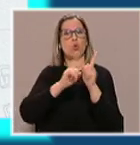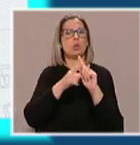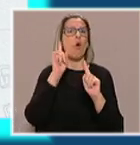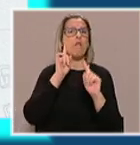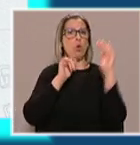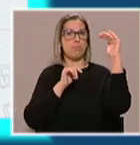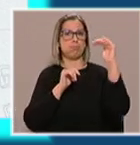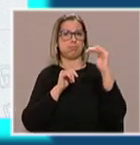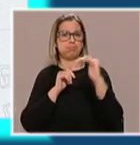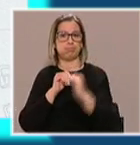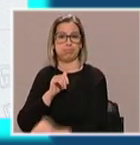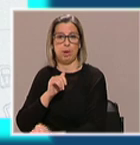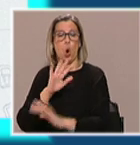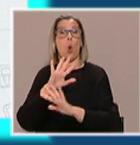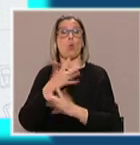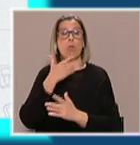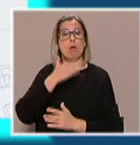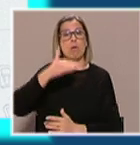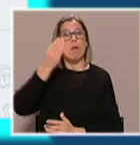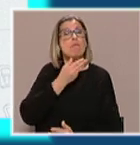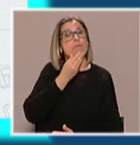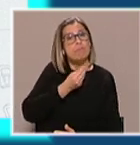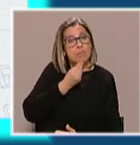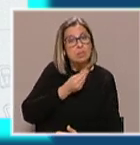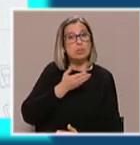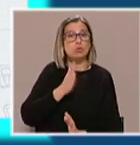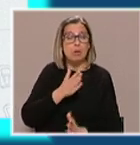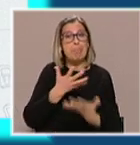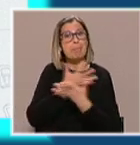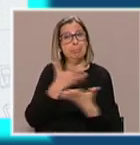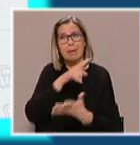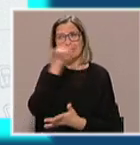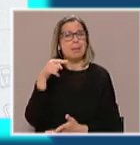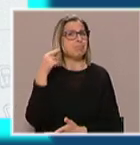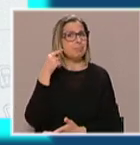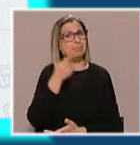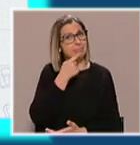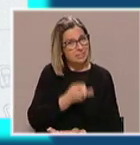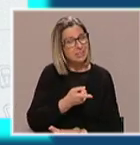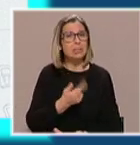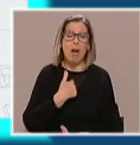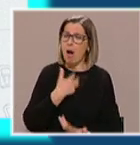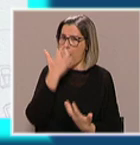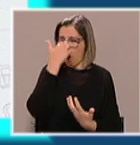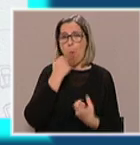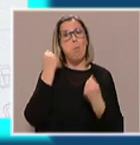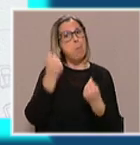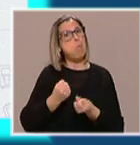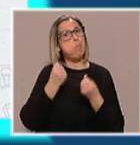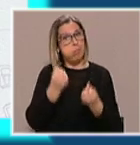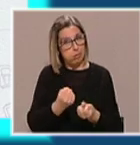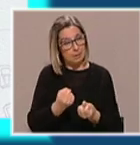terceira idade. Aliás, muito se diz, e muitas são as queixas das pessoas mais idosas na sua dificuldade